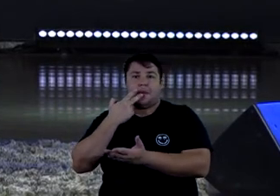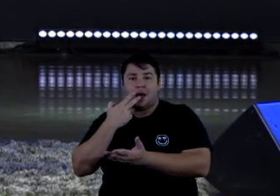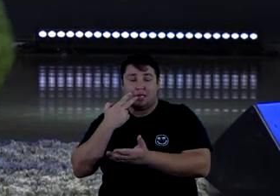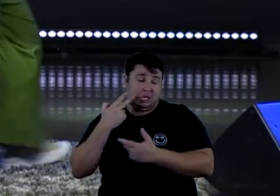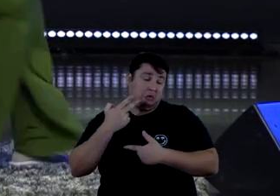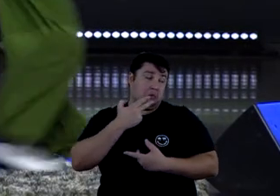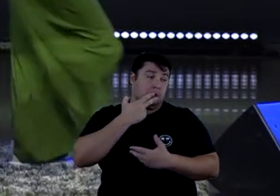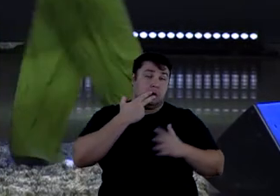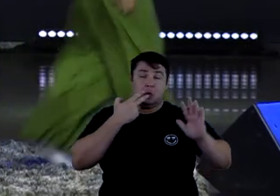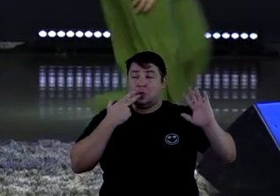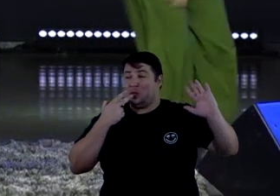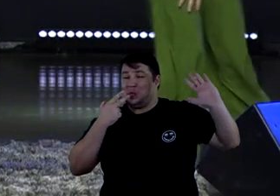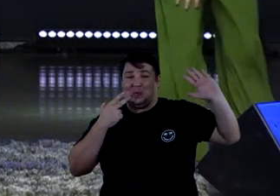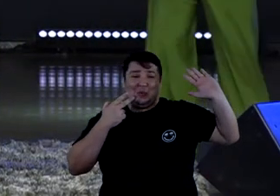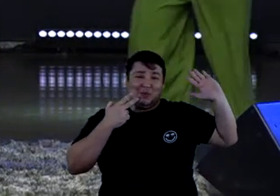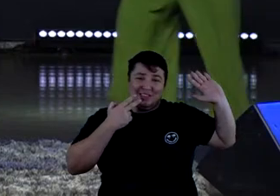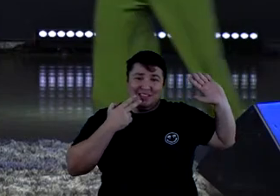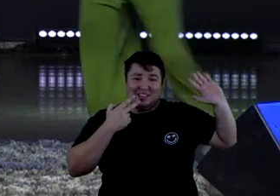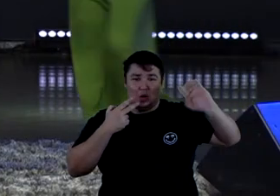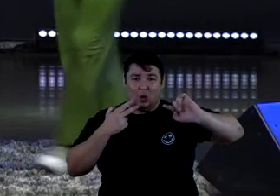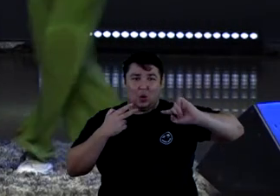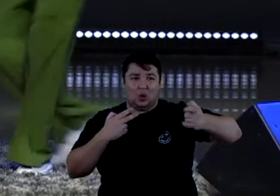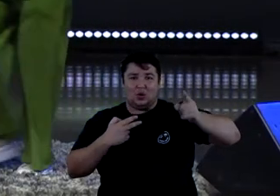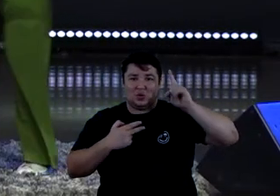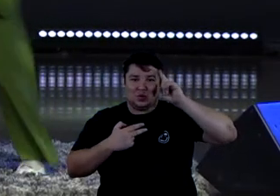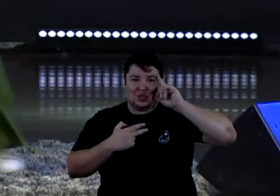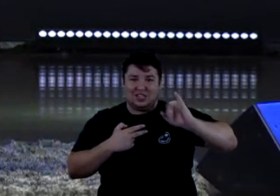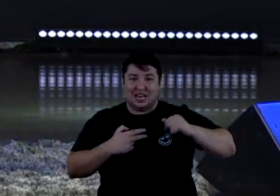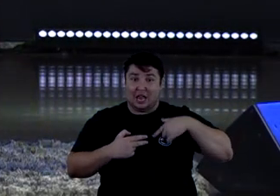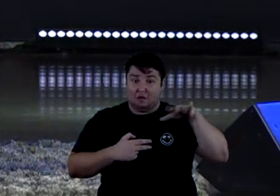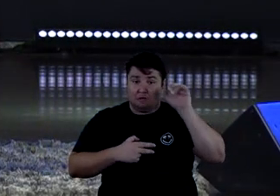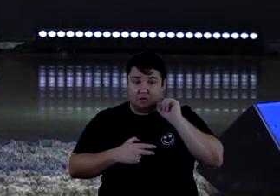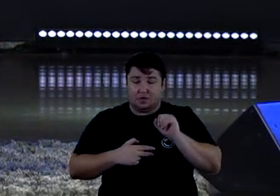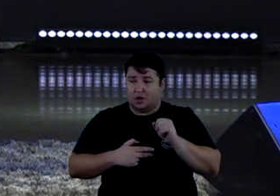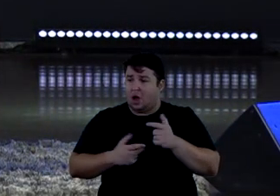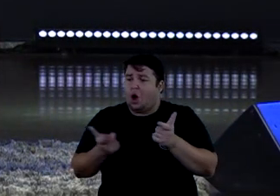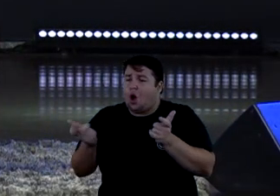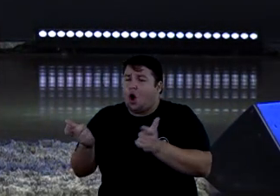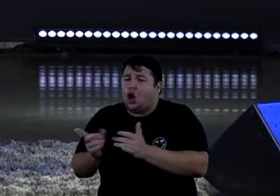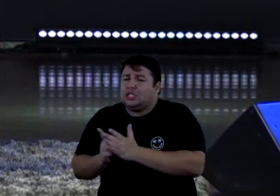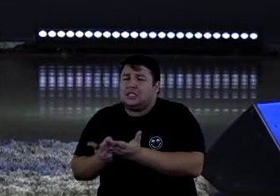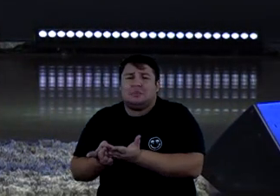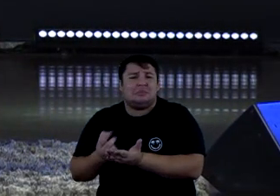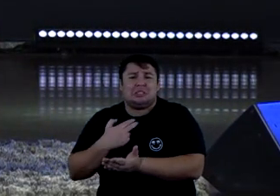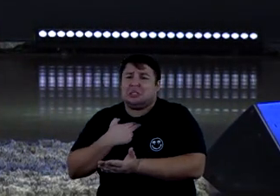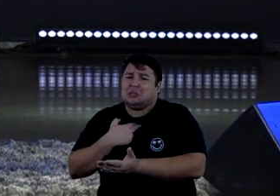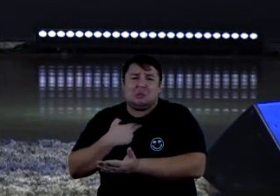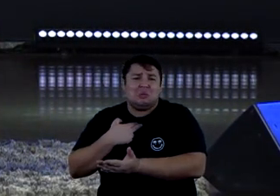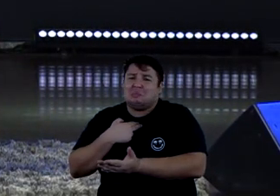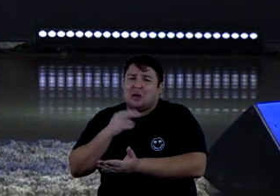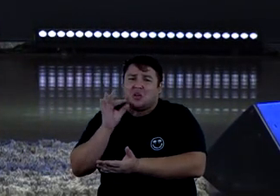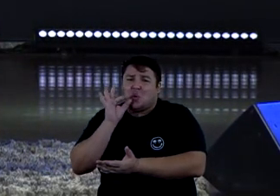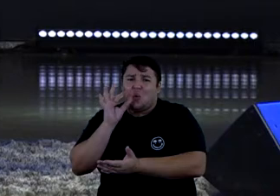vou fumar. Outro dia eu ouvi essa, onde está na Bíblia que não pode fumar?